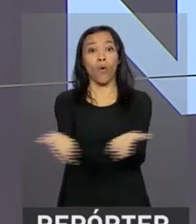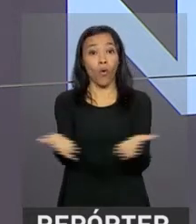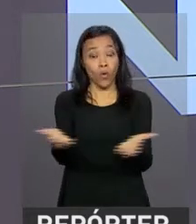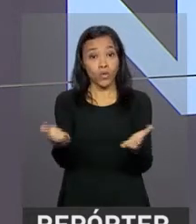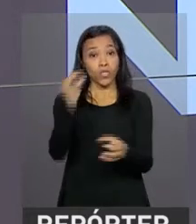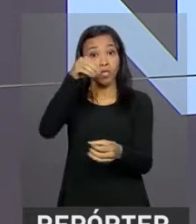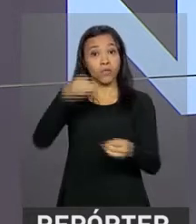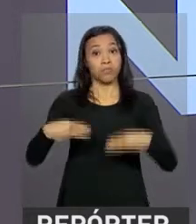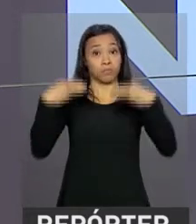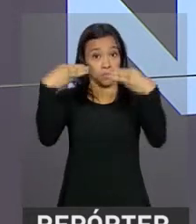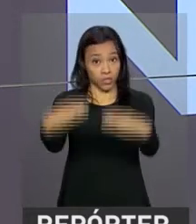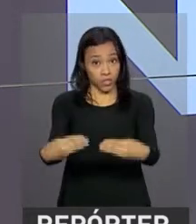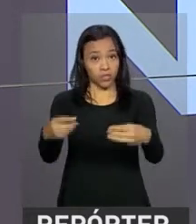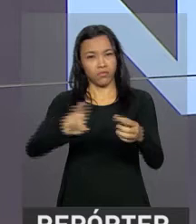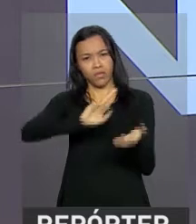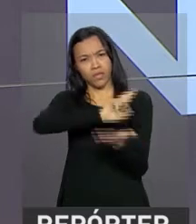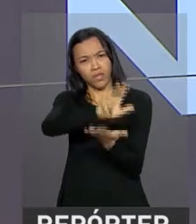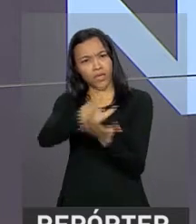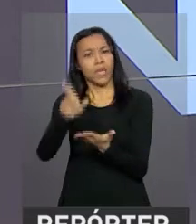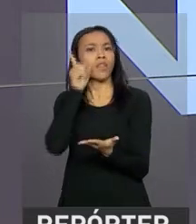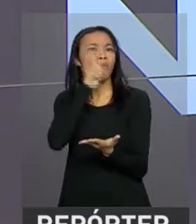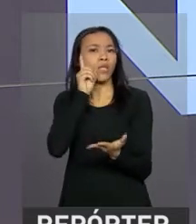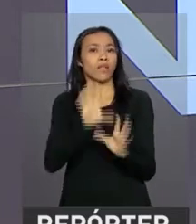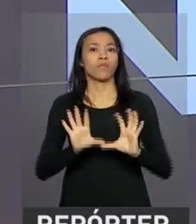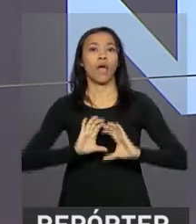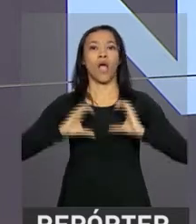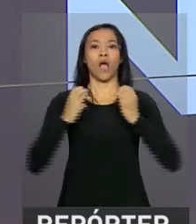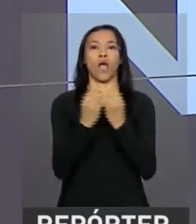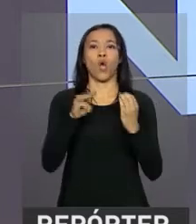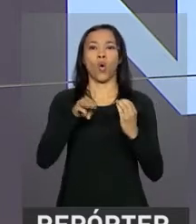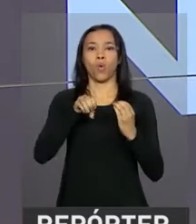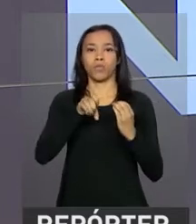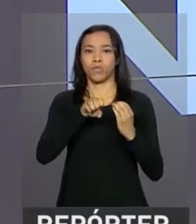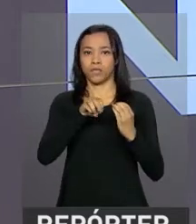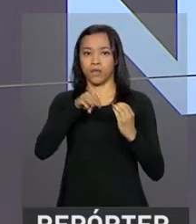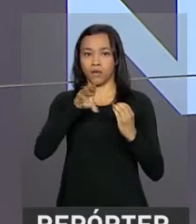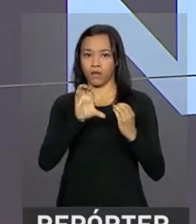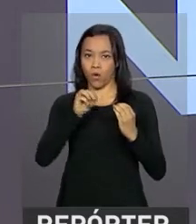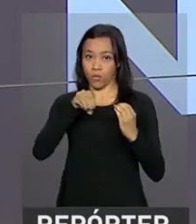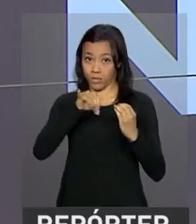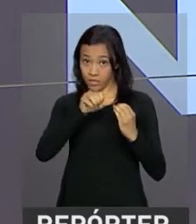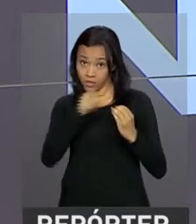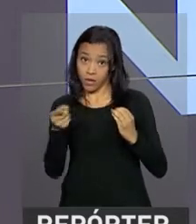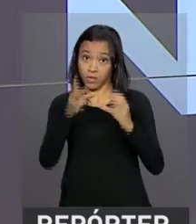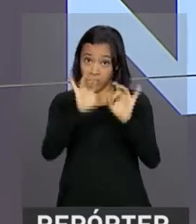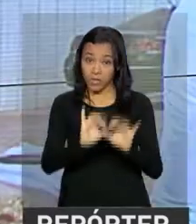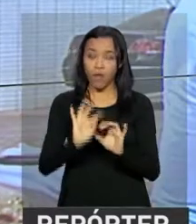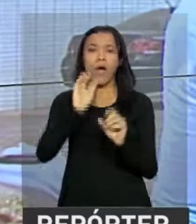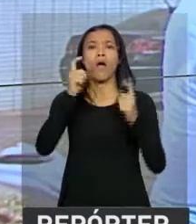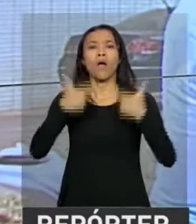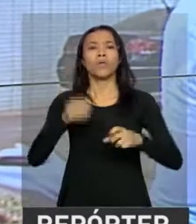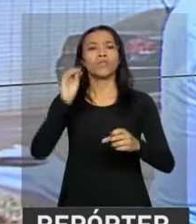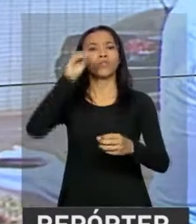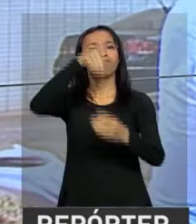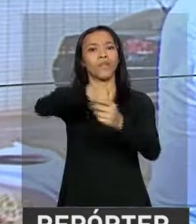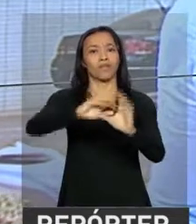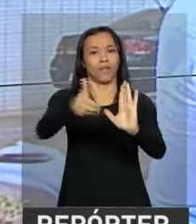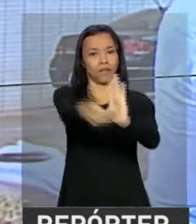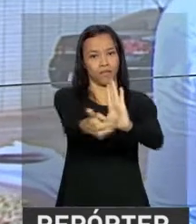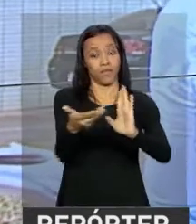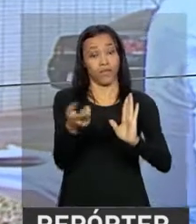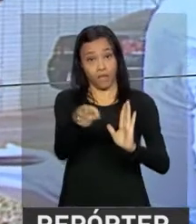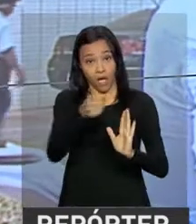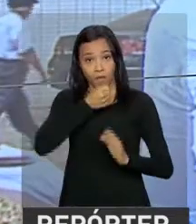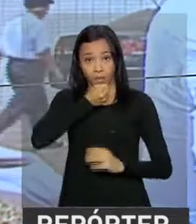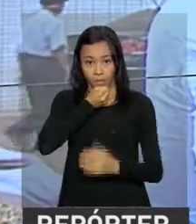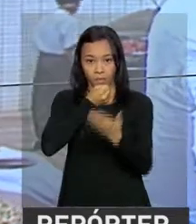Henrique Meirelles, e deputados da comissão especial que analisa a proposta na Câmara. A repórter Paola Diorte está